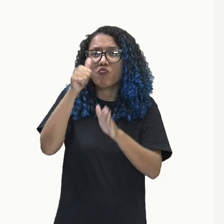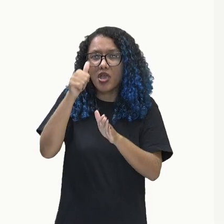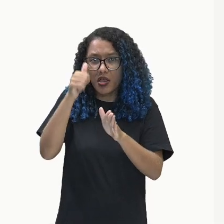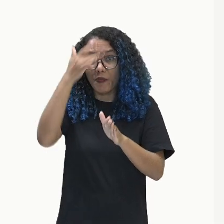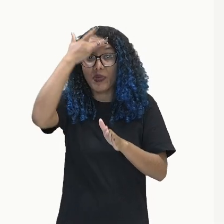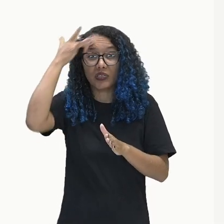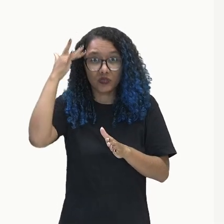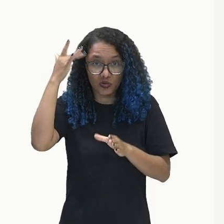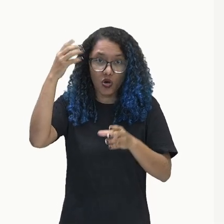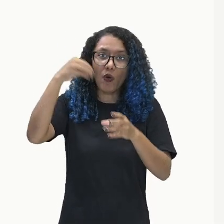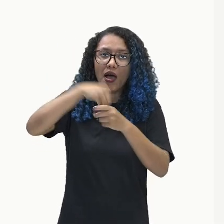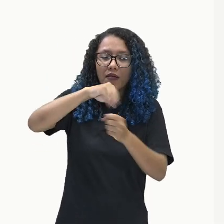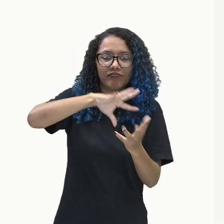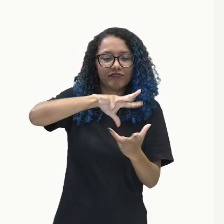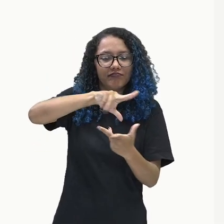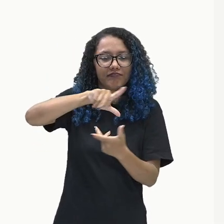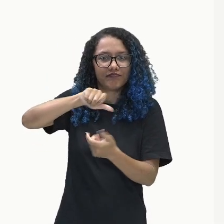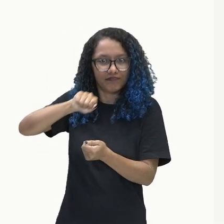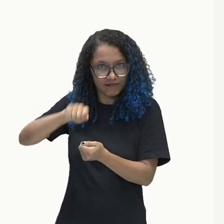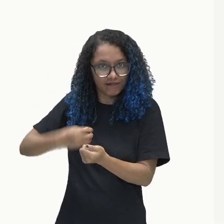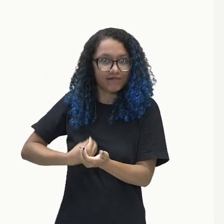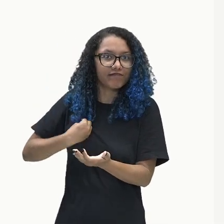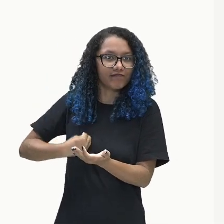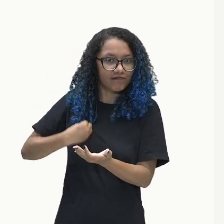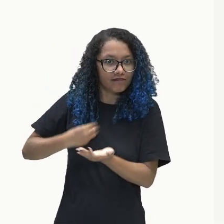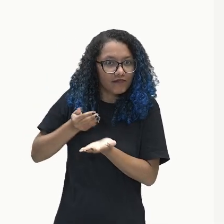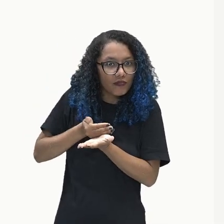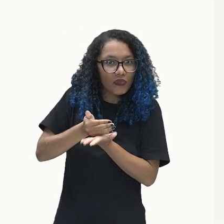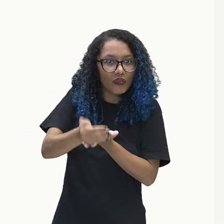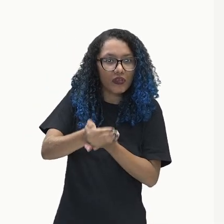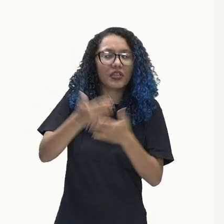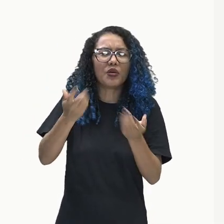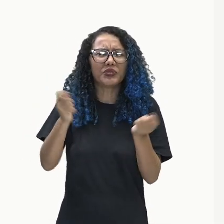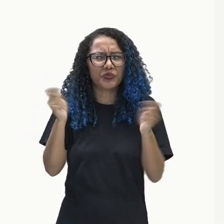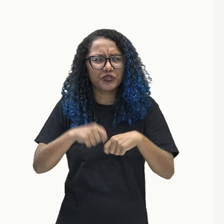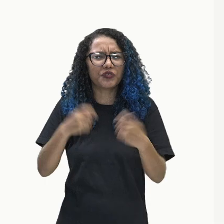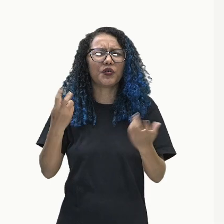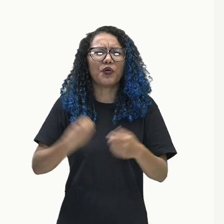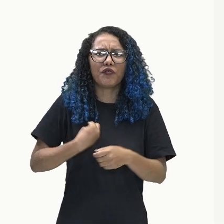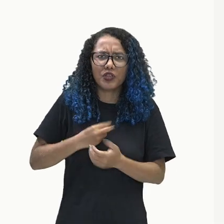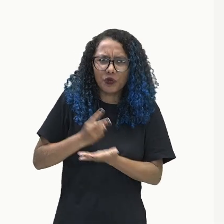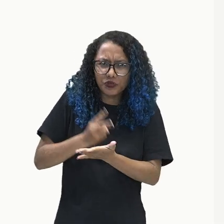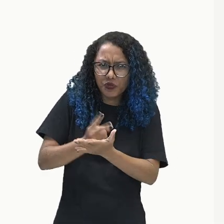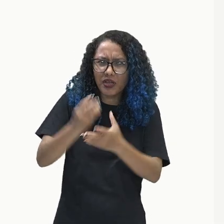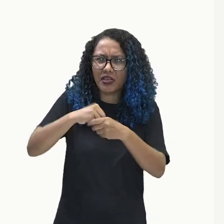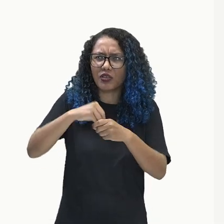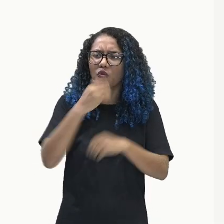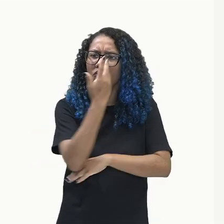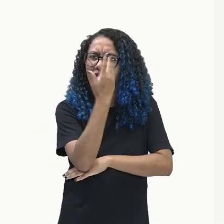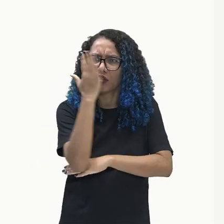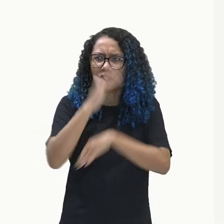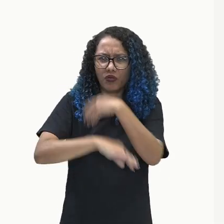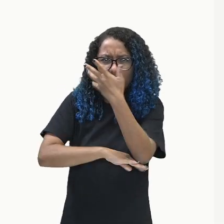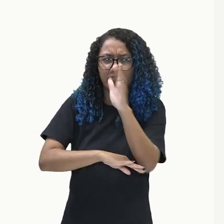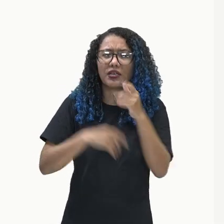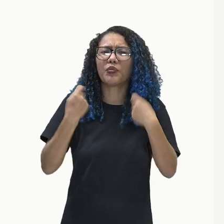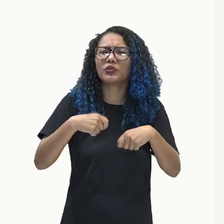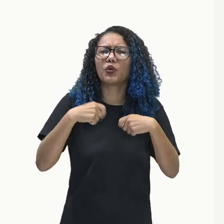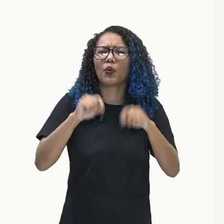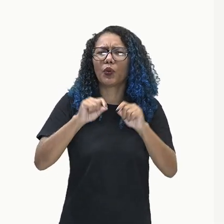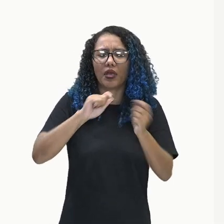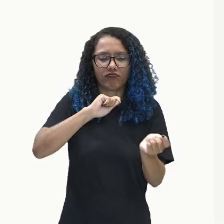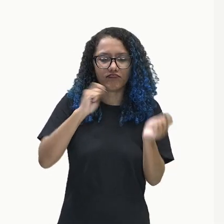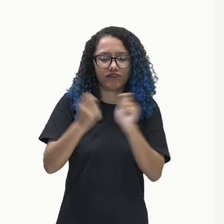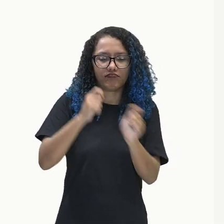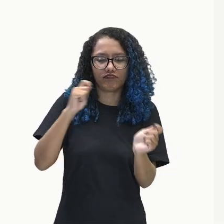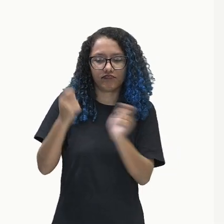na Terra. Para sobreviver às intempéries da natureza, eles tiveram que se adaptar ao meio ambiente.